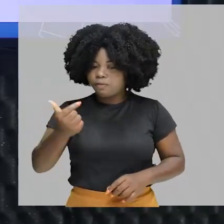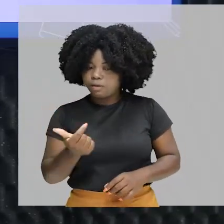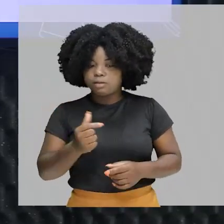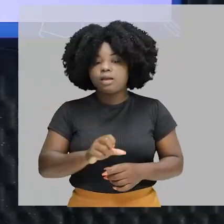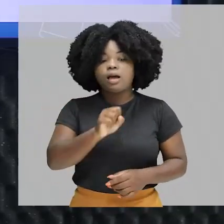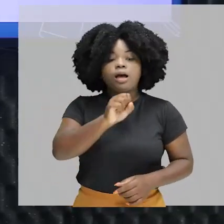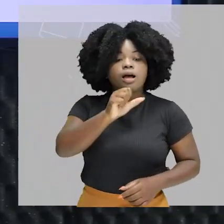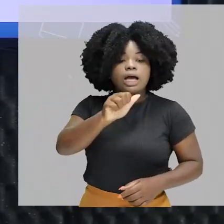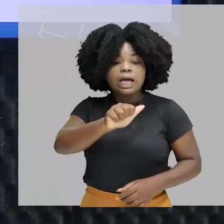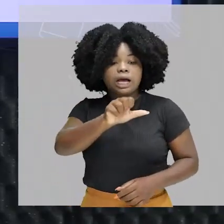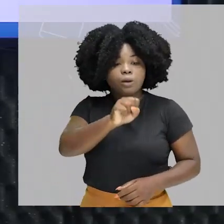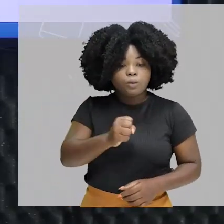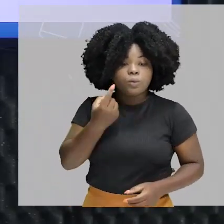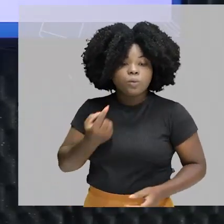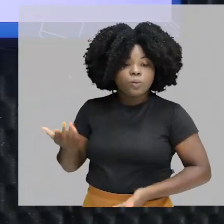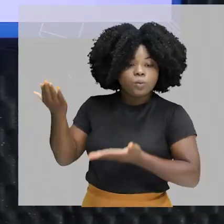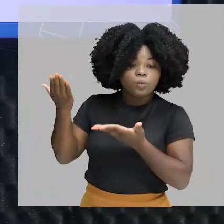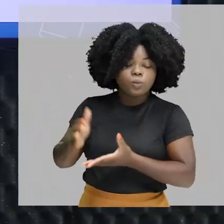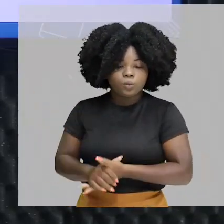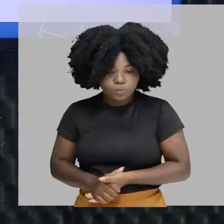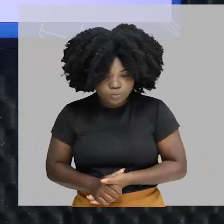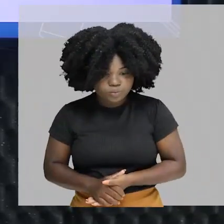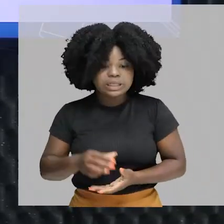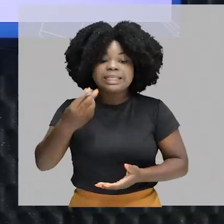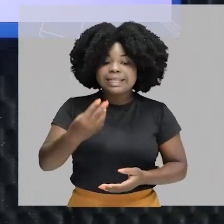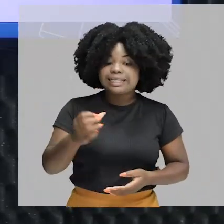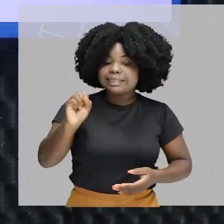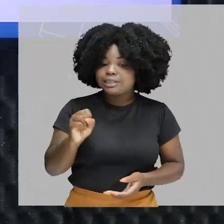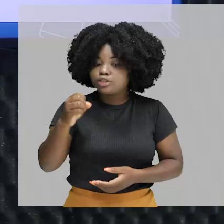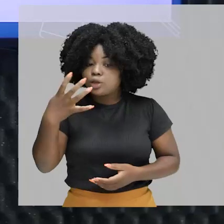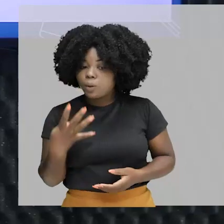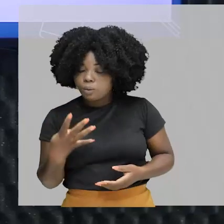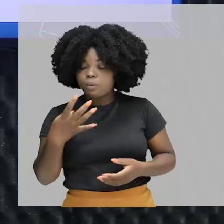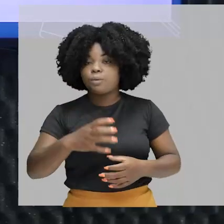192. A8, 192 vezes 2, que deu o